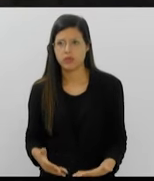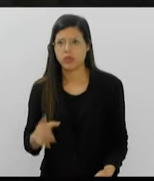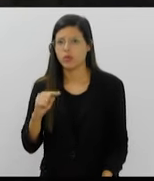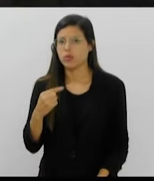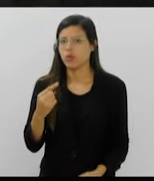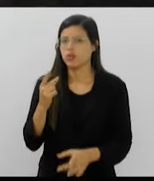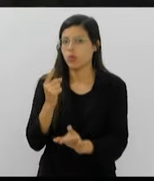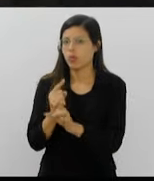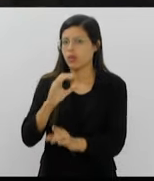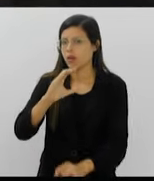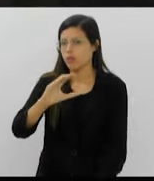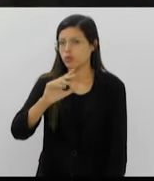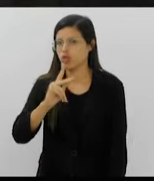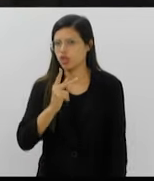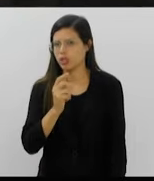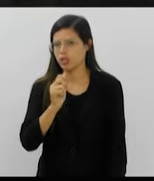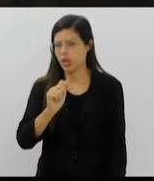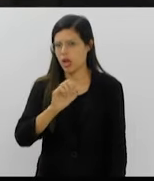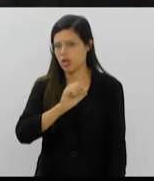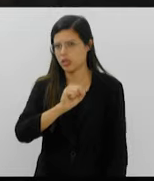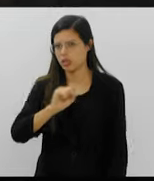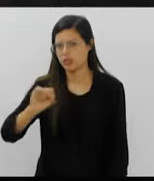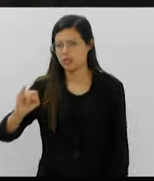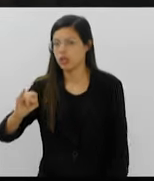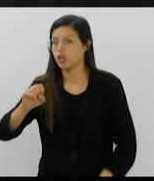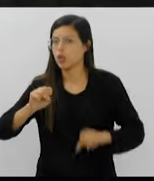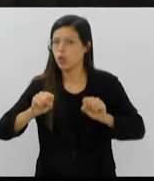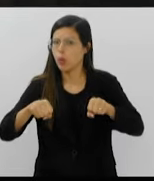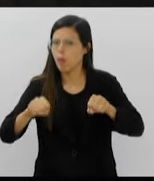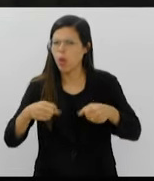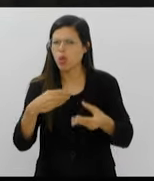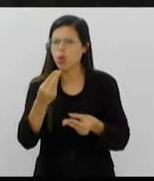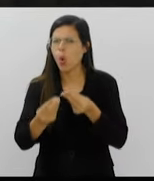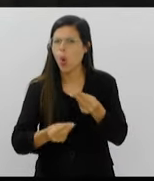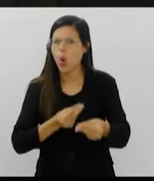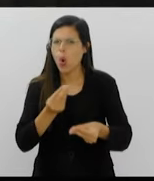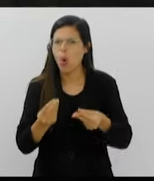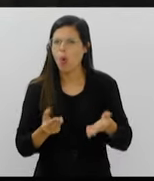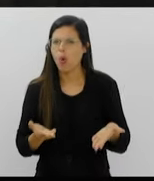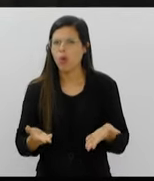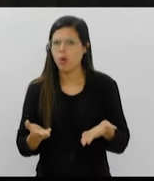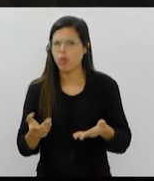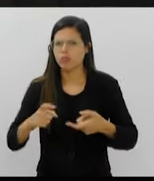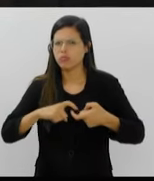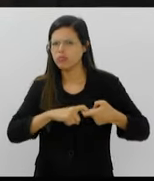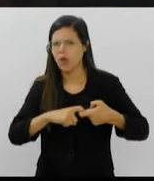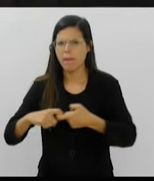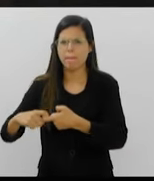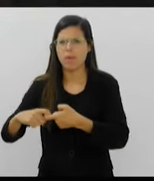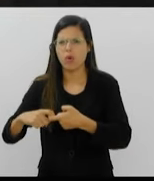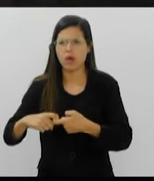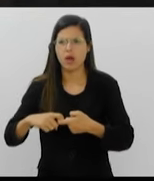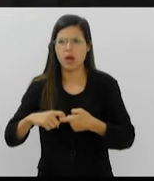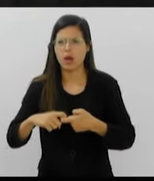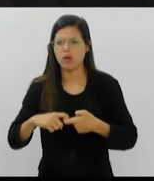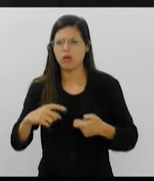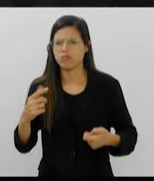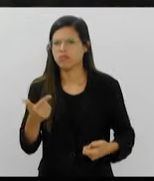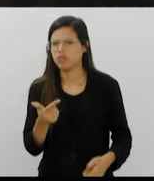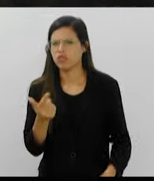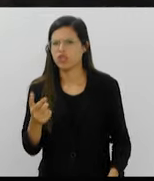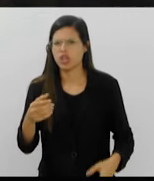moto. Como que chegou o chassi de moto? Como que rebocaram a moto depenada, sem as duas rodas? Sem